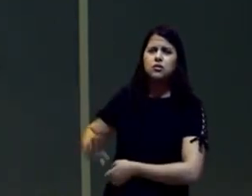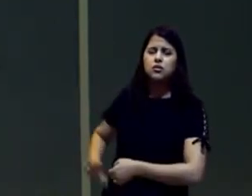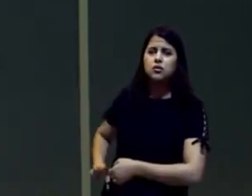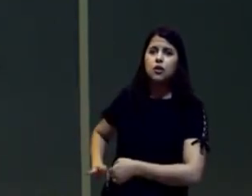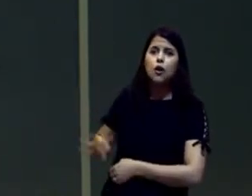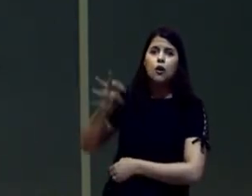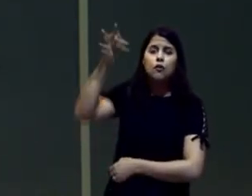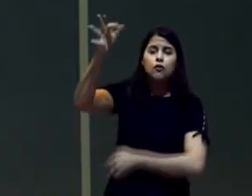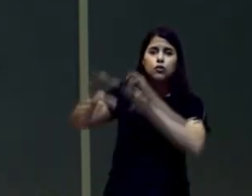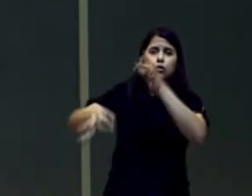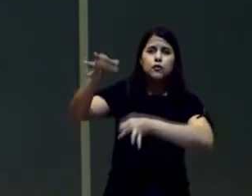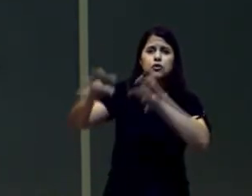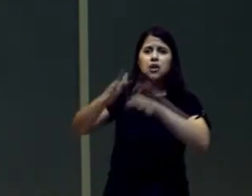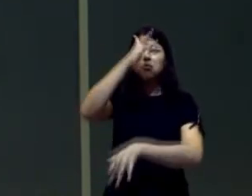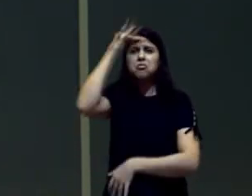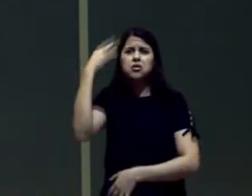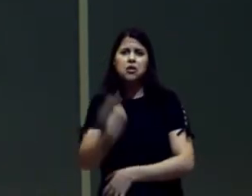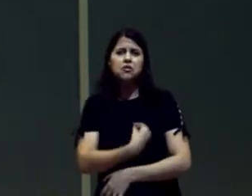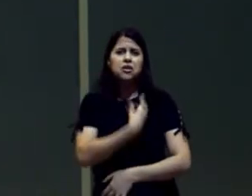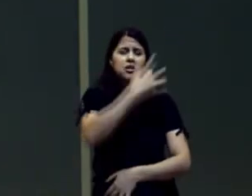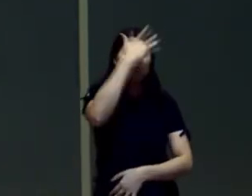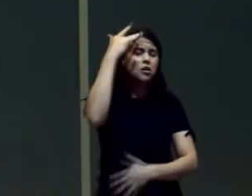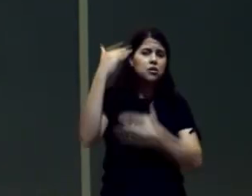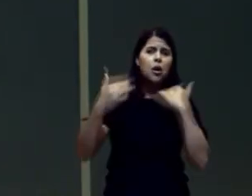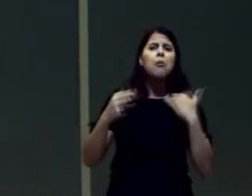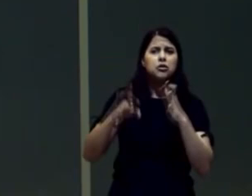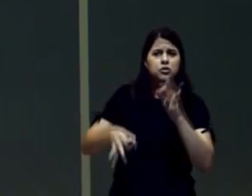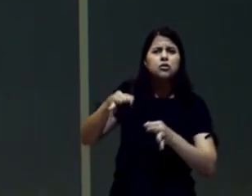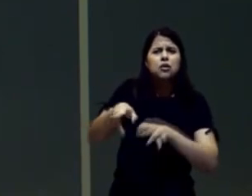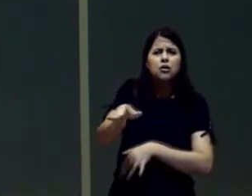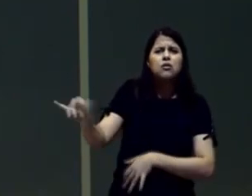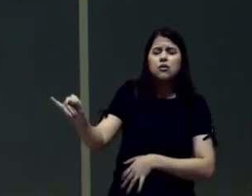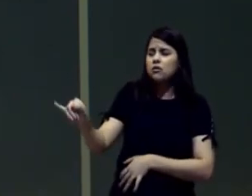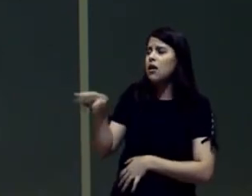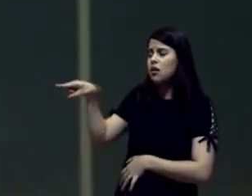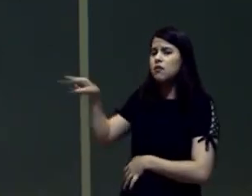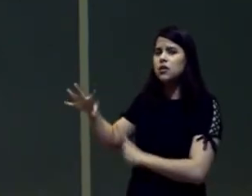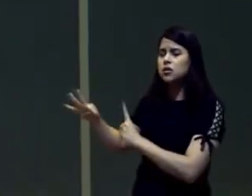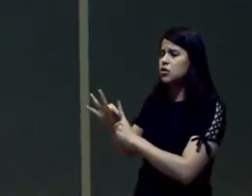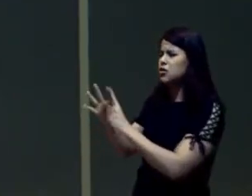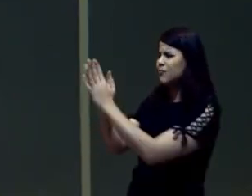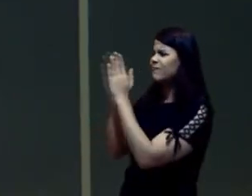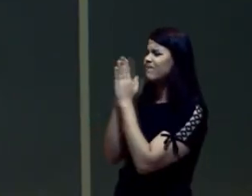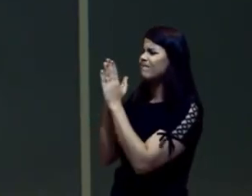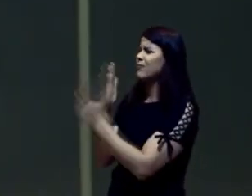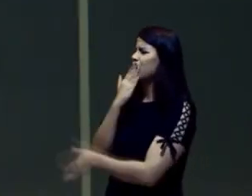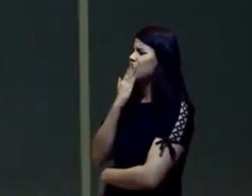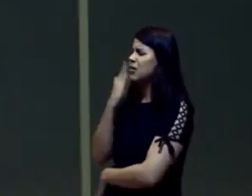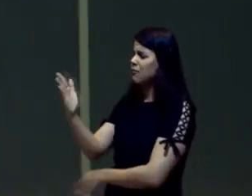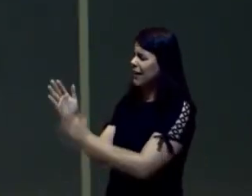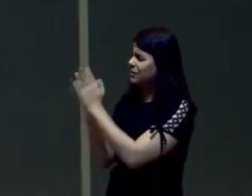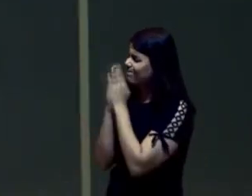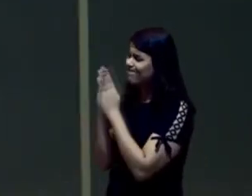julgar os vivos e mortos pela sua manifestação e pelo seu reino, Timóteo, eu peço a você com